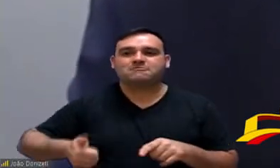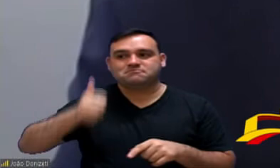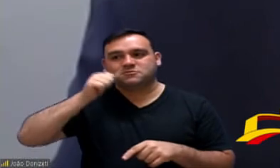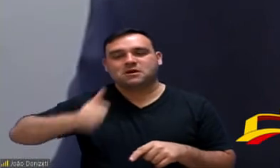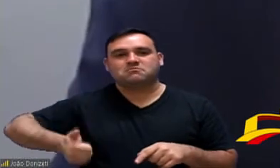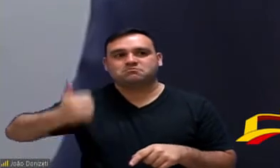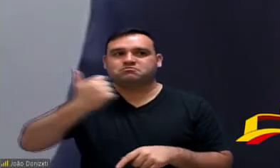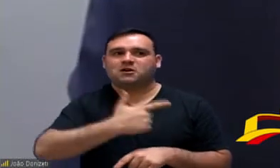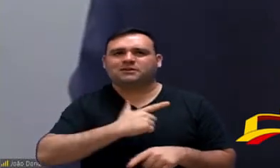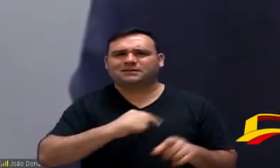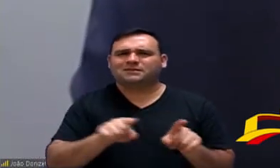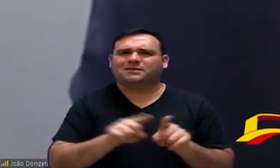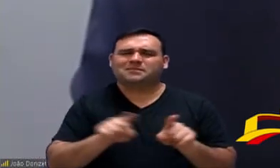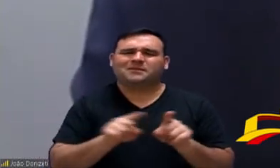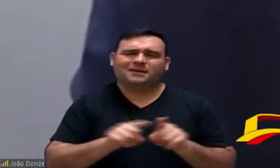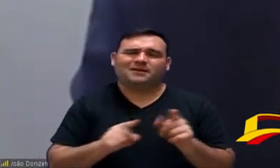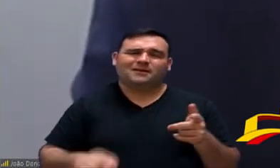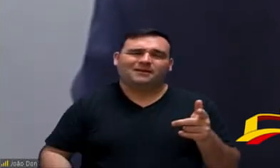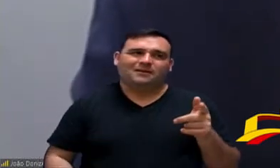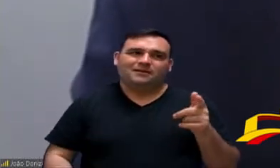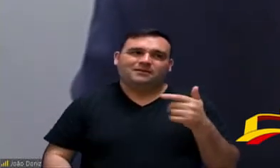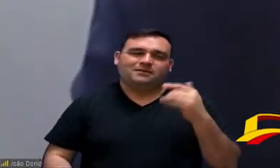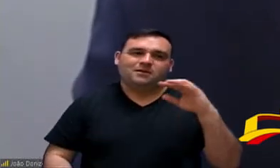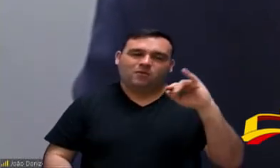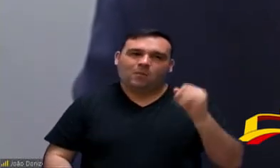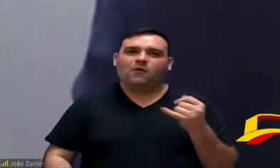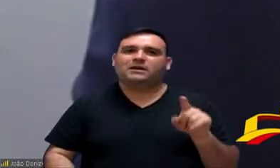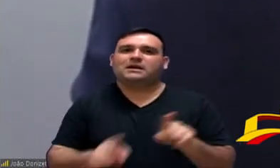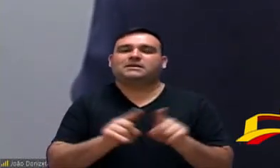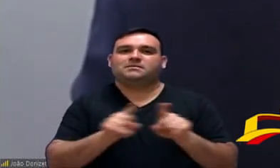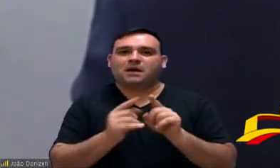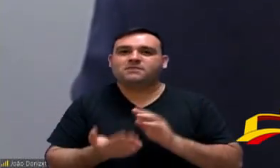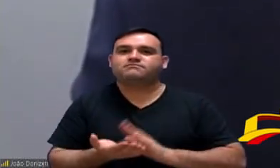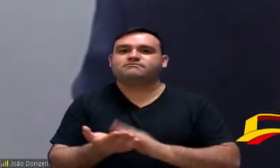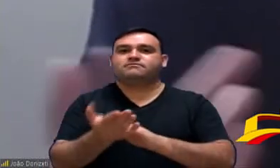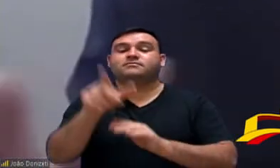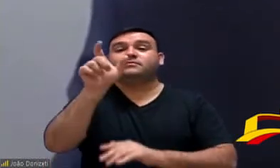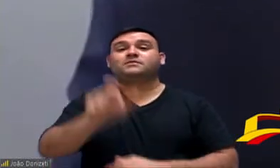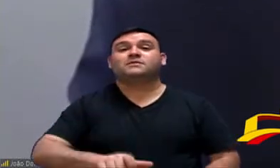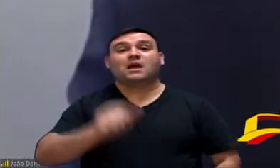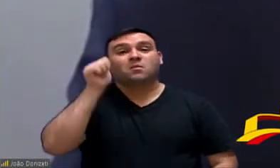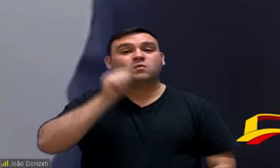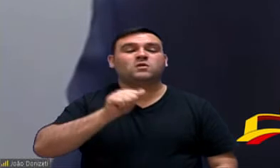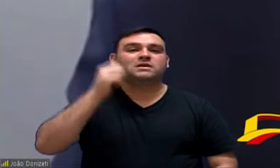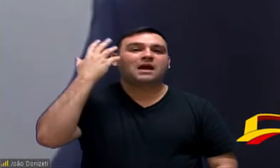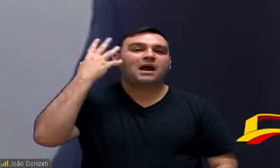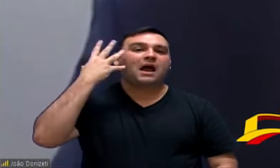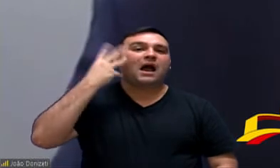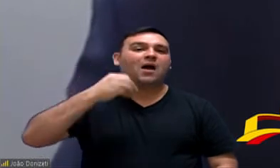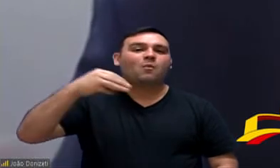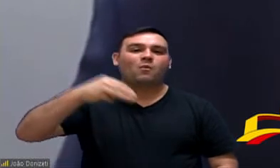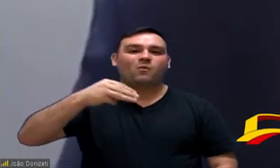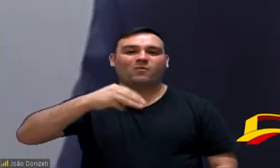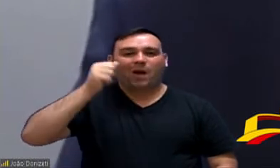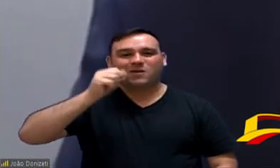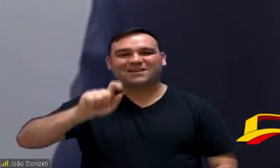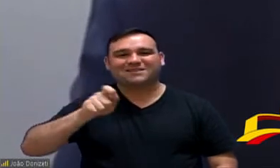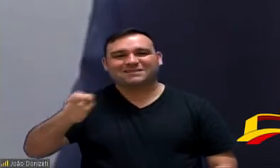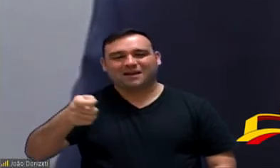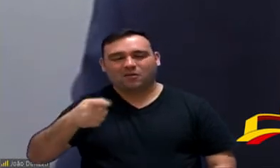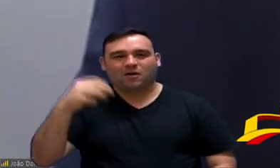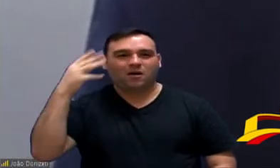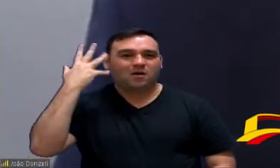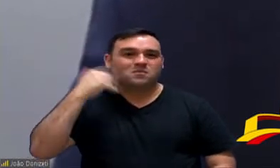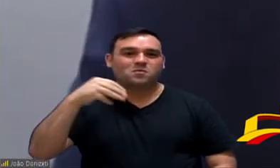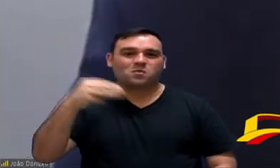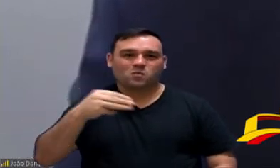existem homens também. E já aproveito o ensejo nesse momento para fazer homenagem para a Mônica dos Animais, né? Que já o segundo nome